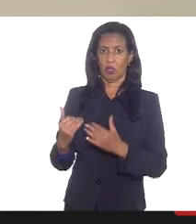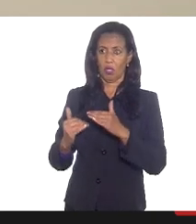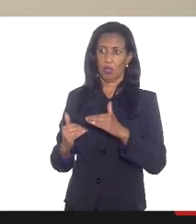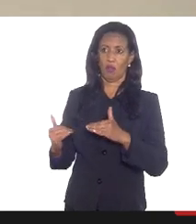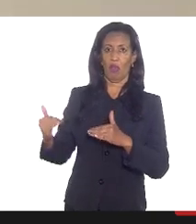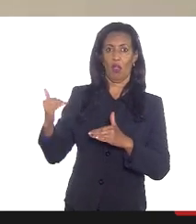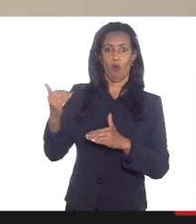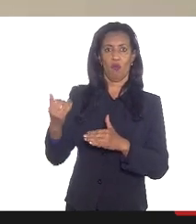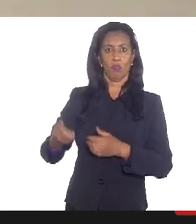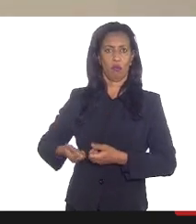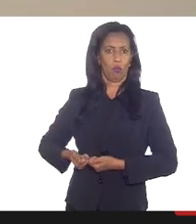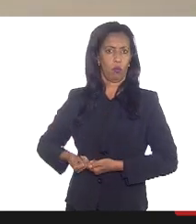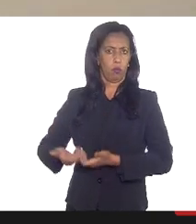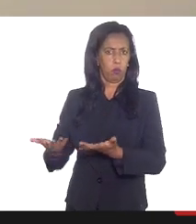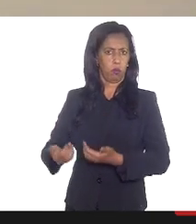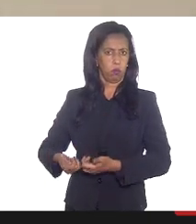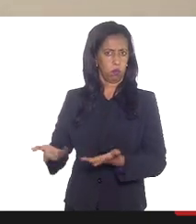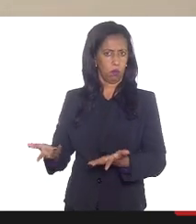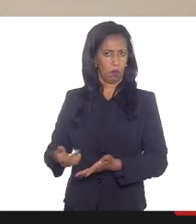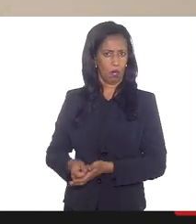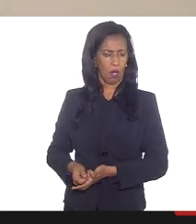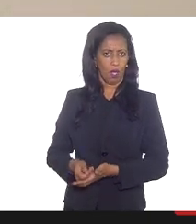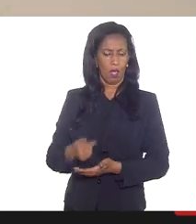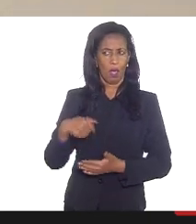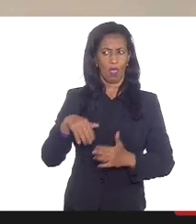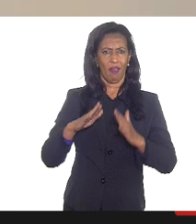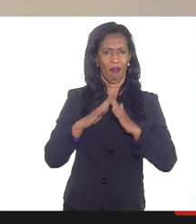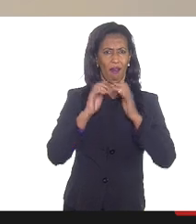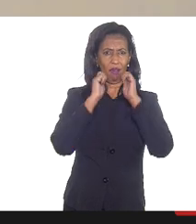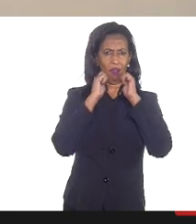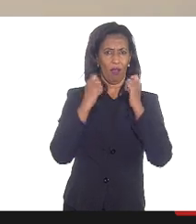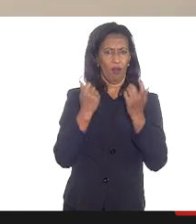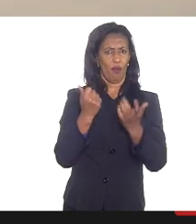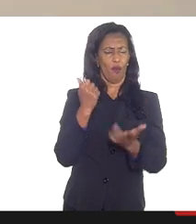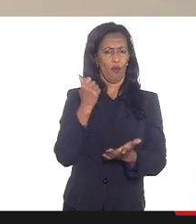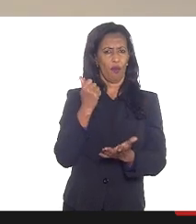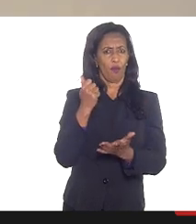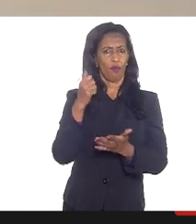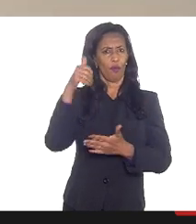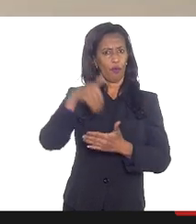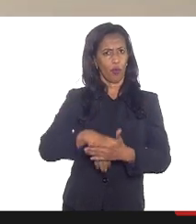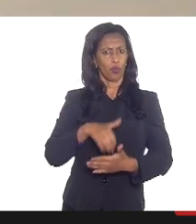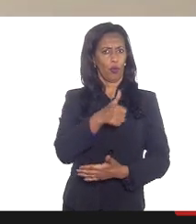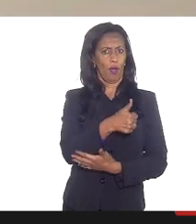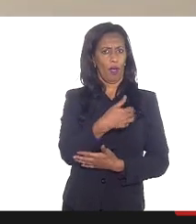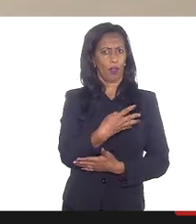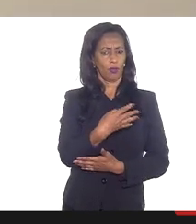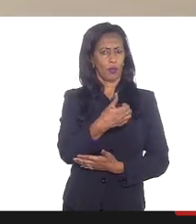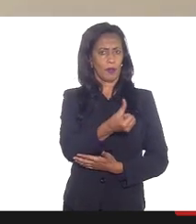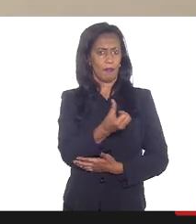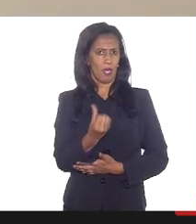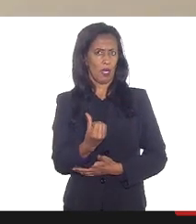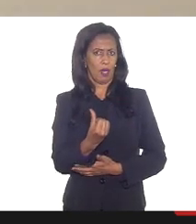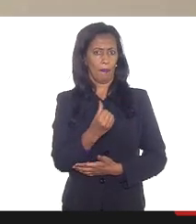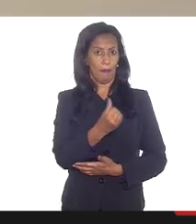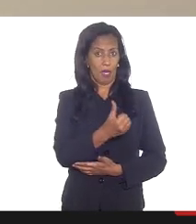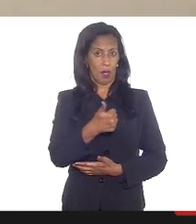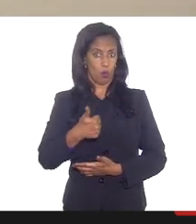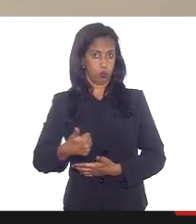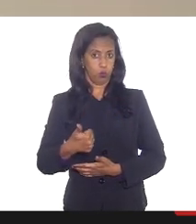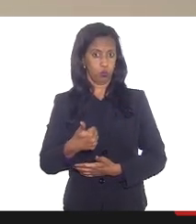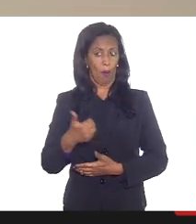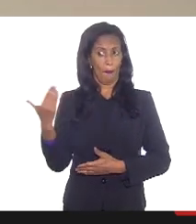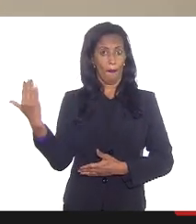de despesa. Essa casa aqui votou o projeto 1461 em 2019 sob a promessa de que não